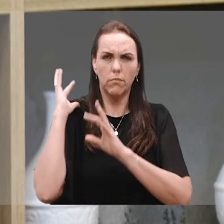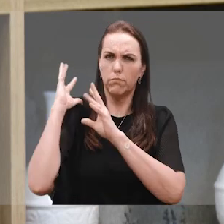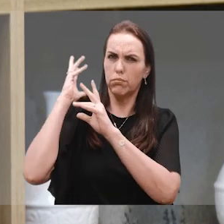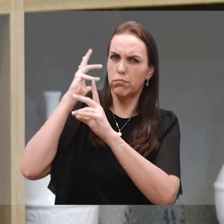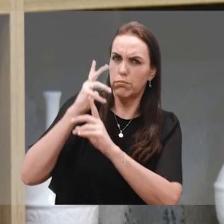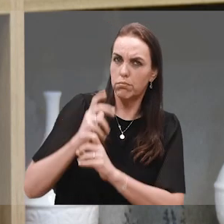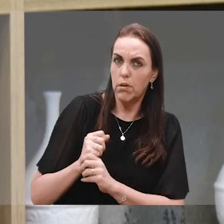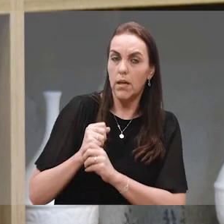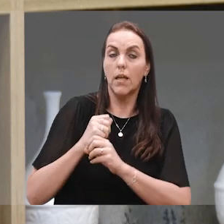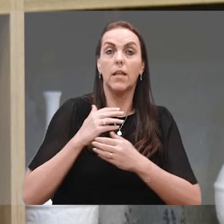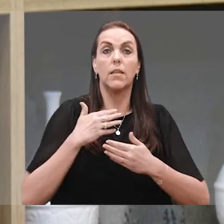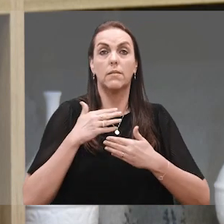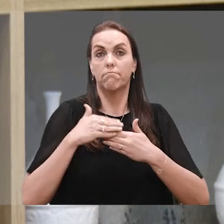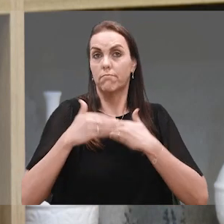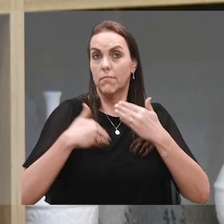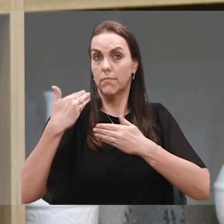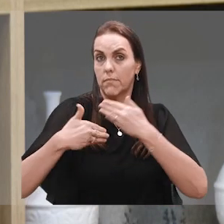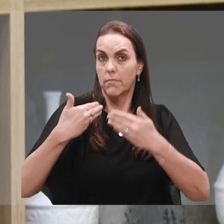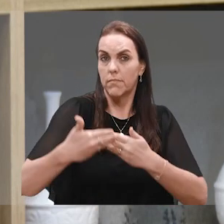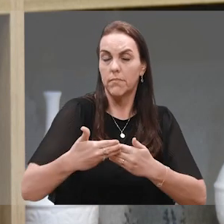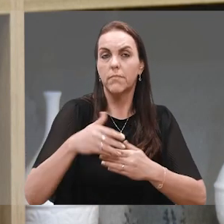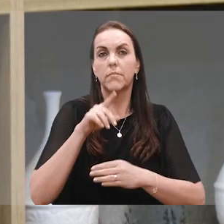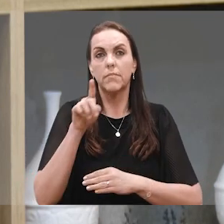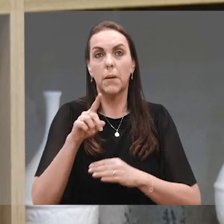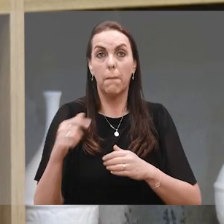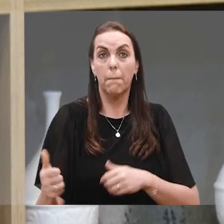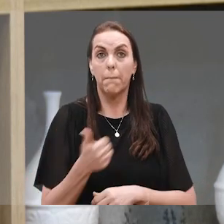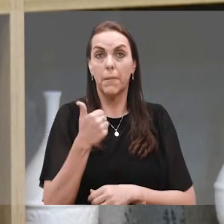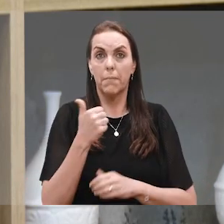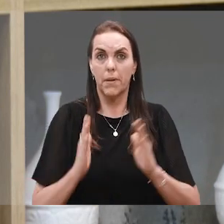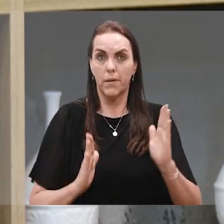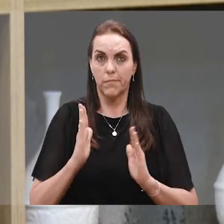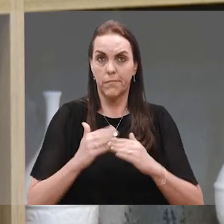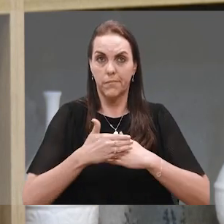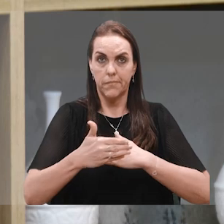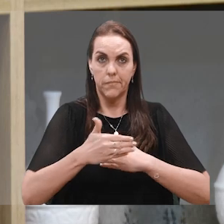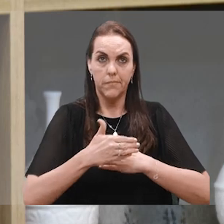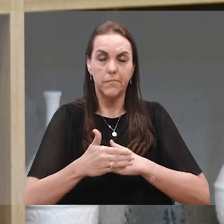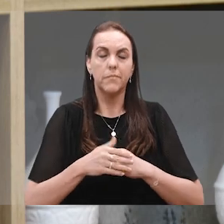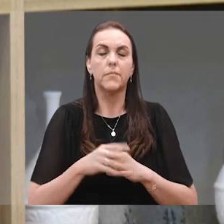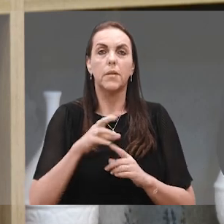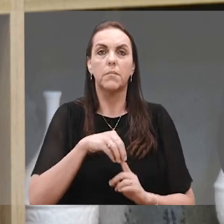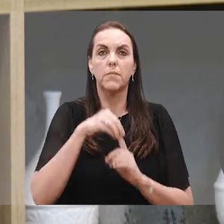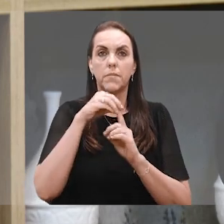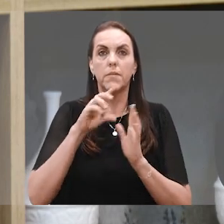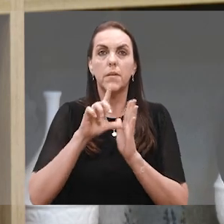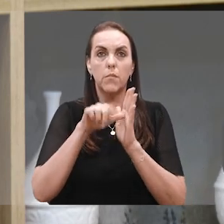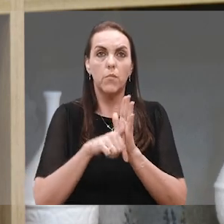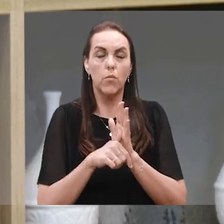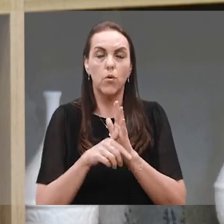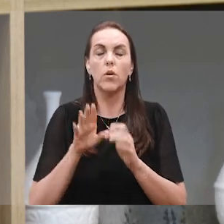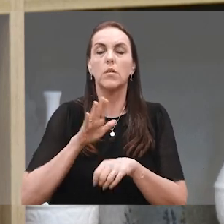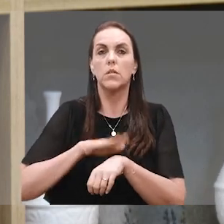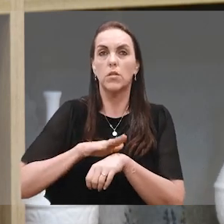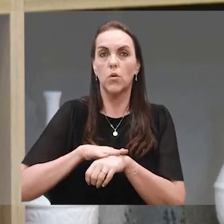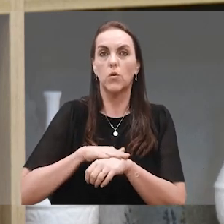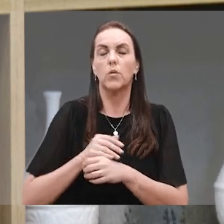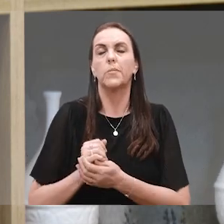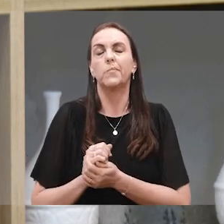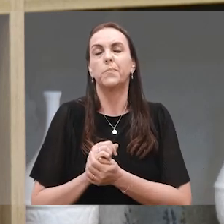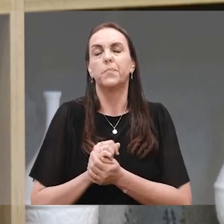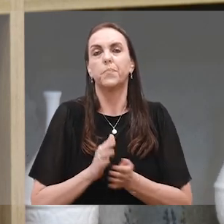dessa trajetória, hã, de primeiro mandato principalmente, e aí depois, num segundo momento,